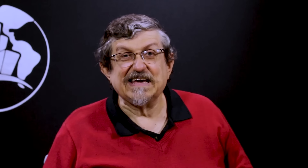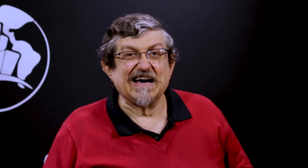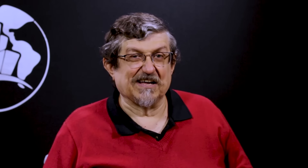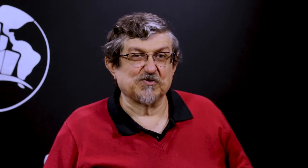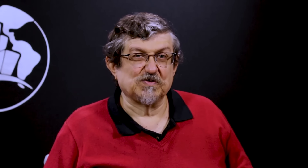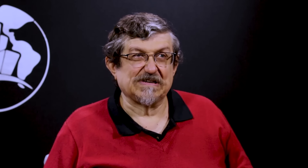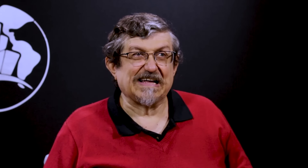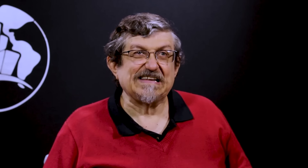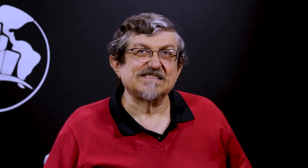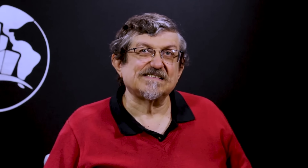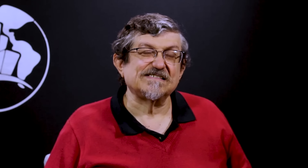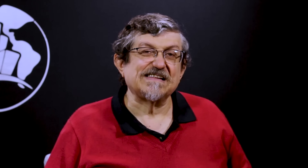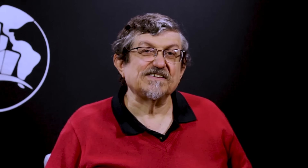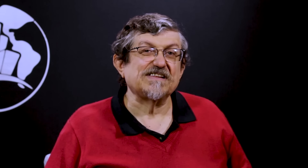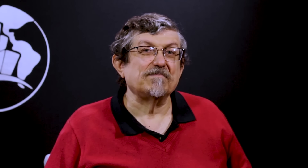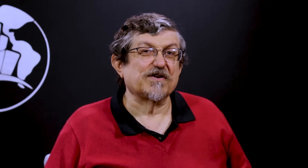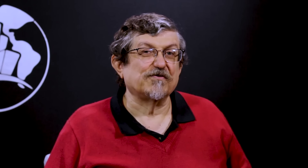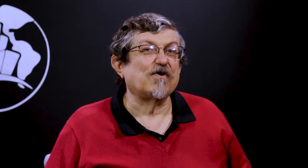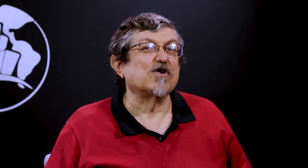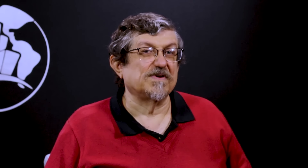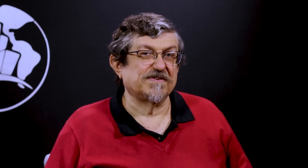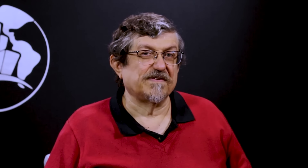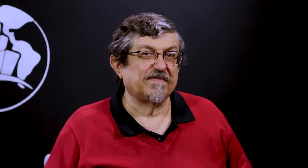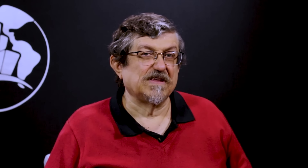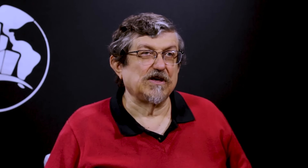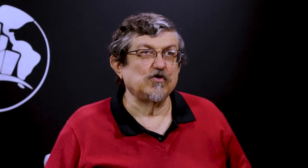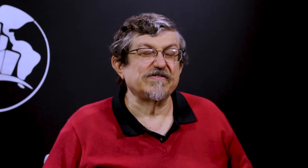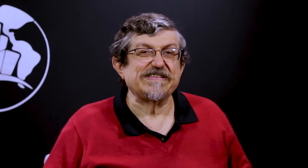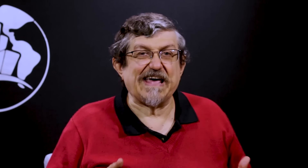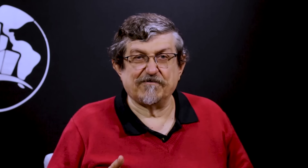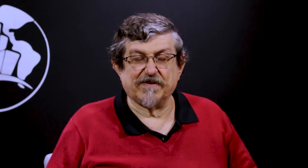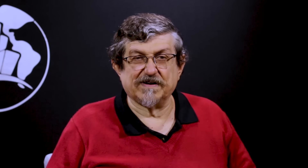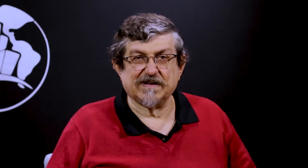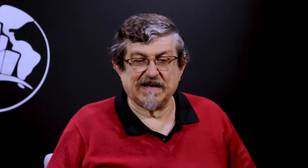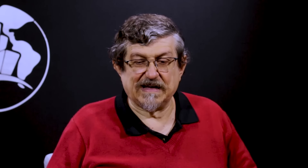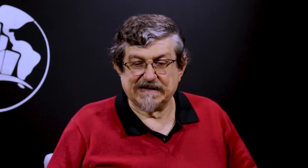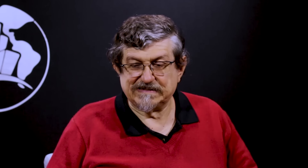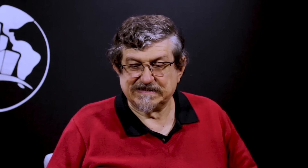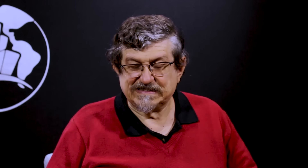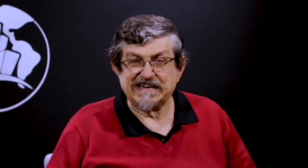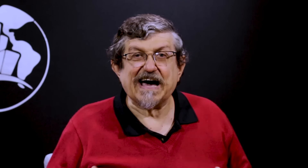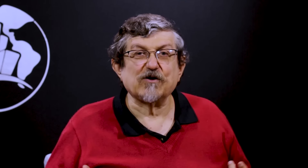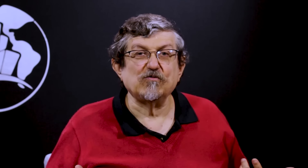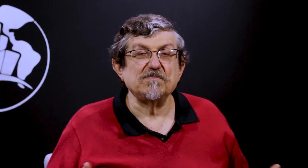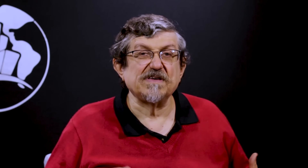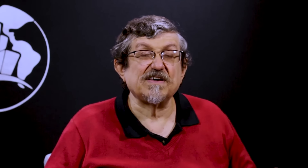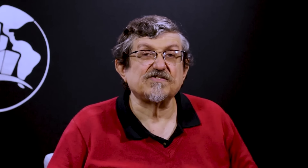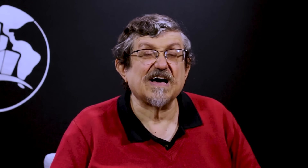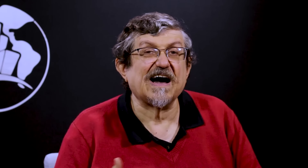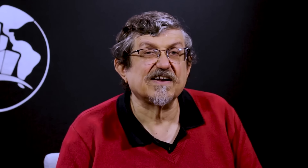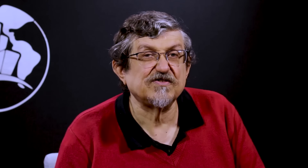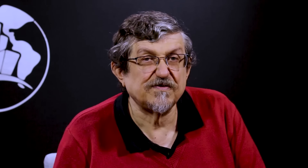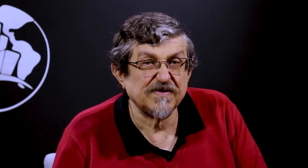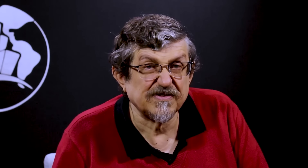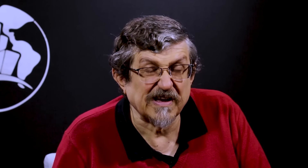está ligado à necessidade da performance, que nos leva a criar um